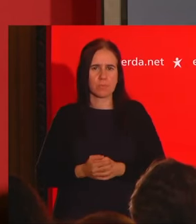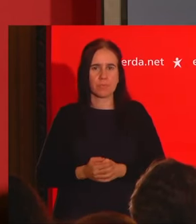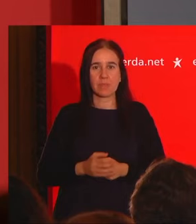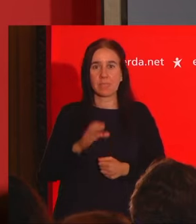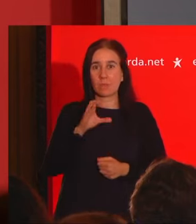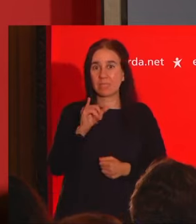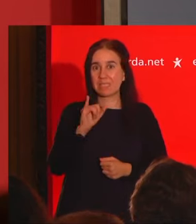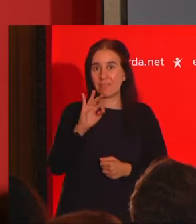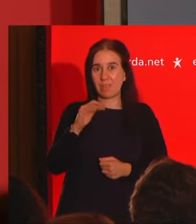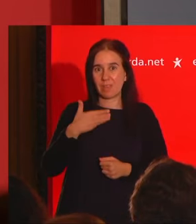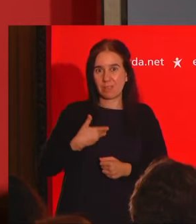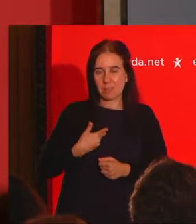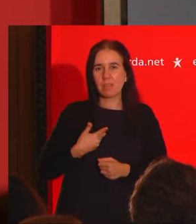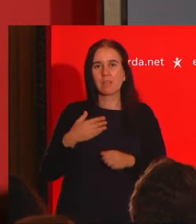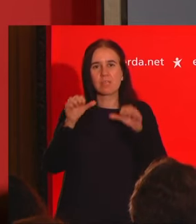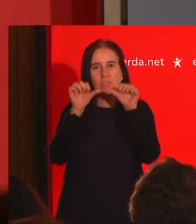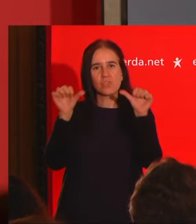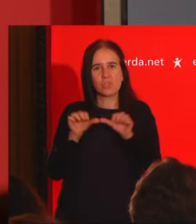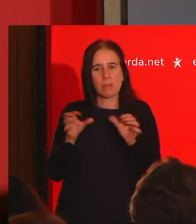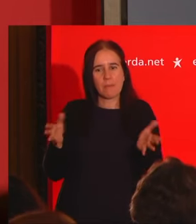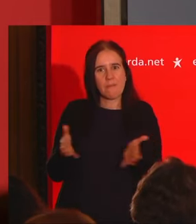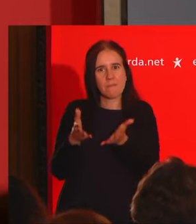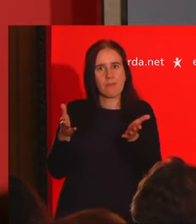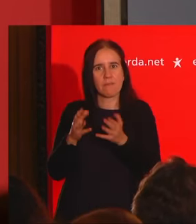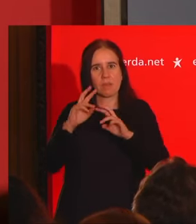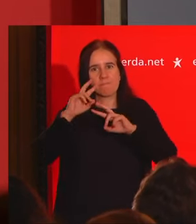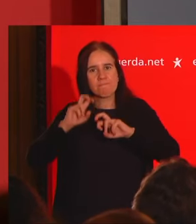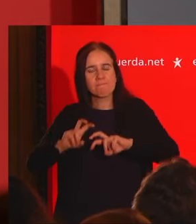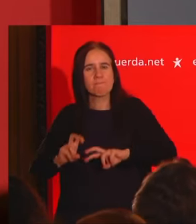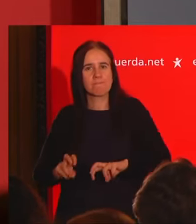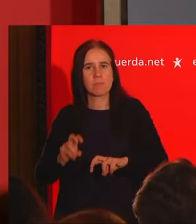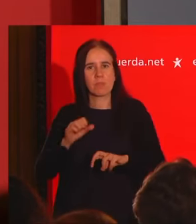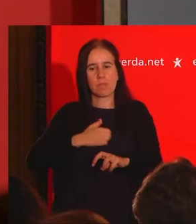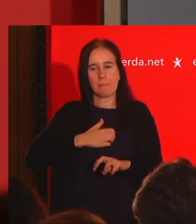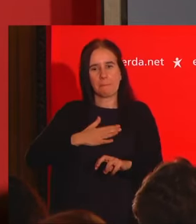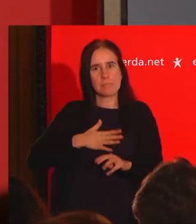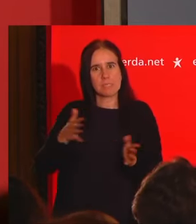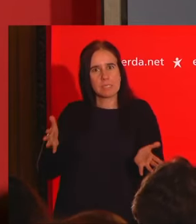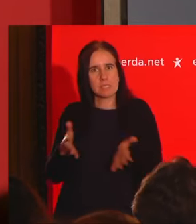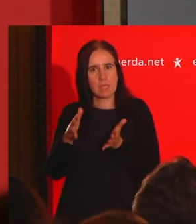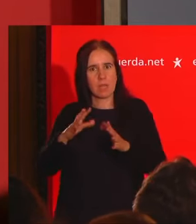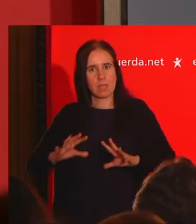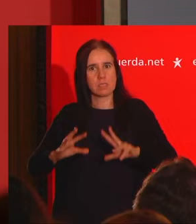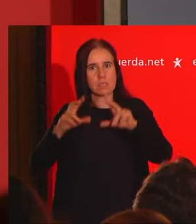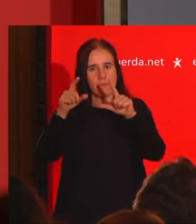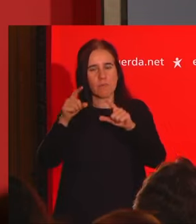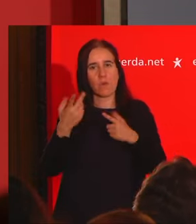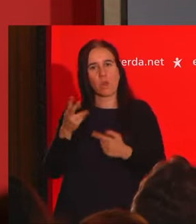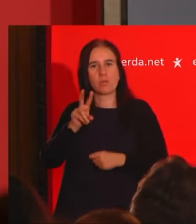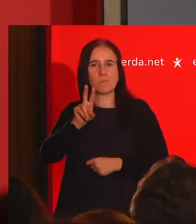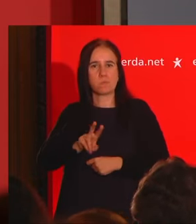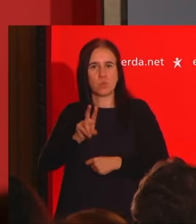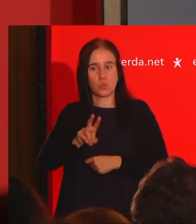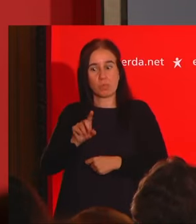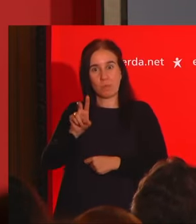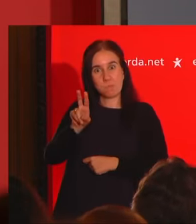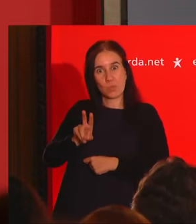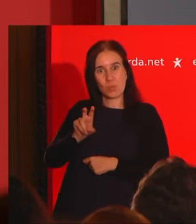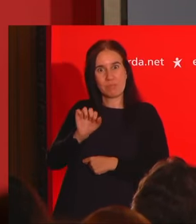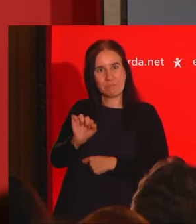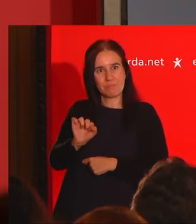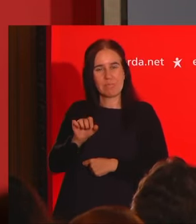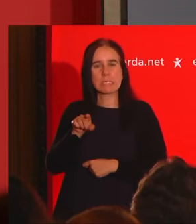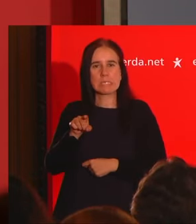CIFID, o Sistema de Incentivos à Investigação de Desenvolvimento Empresarial, vai na sua segunda versão e a segunda versão